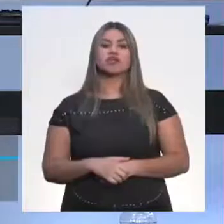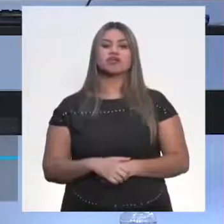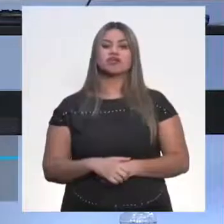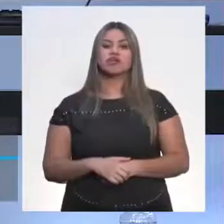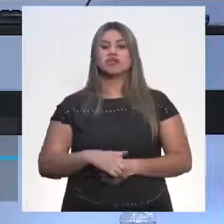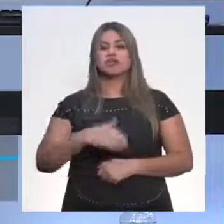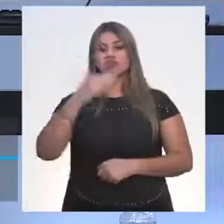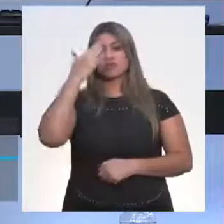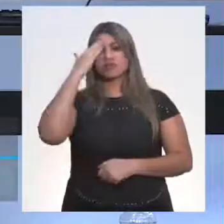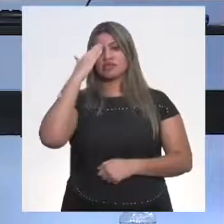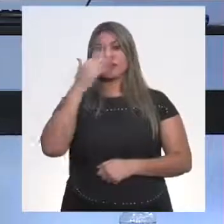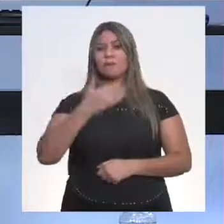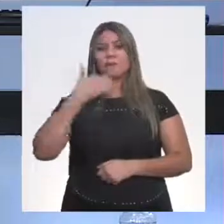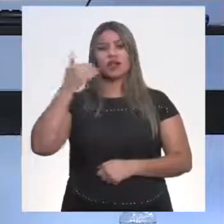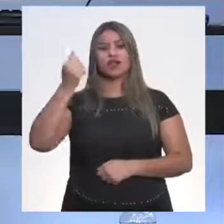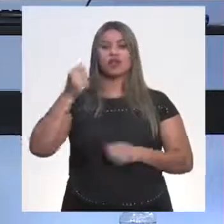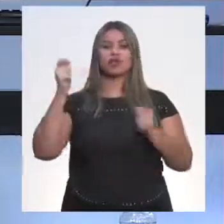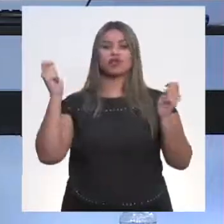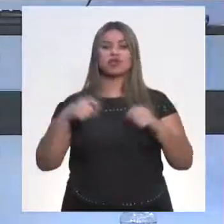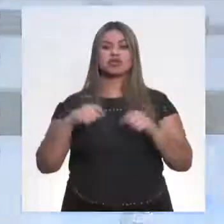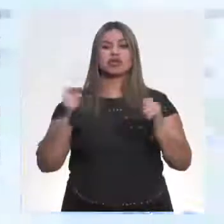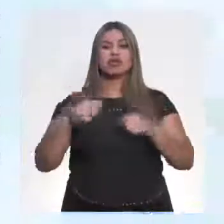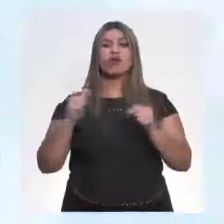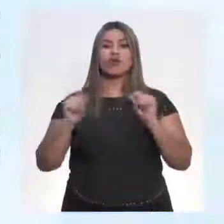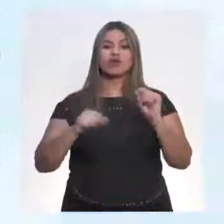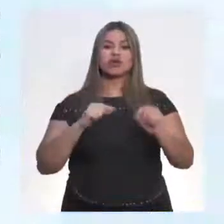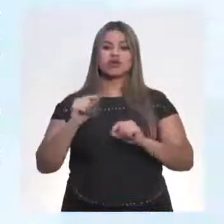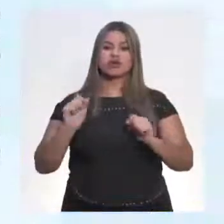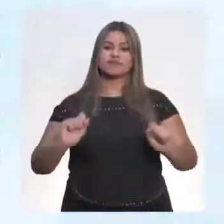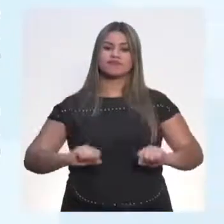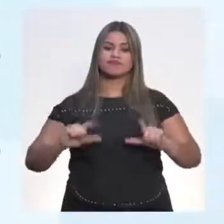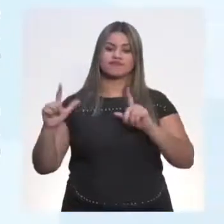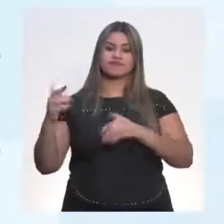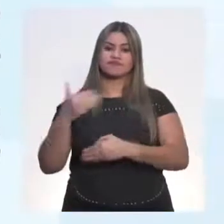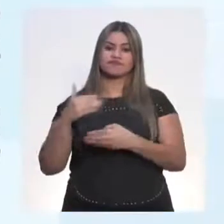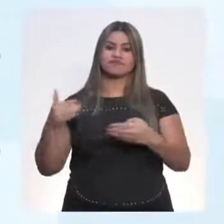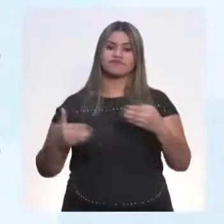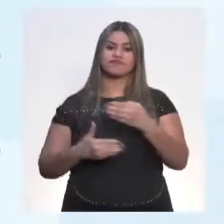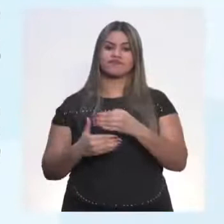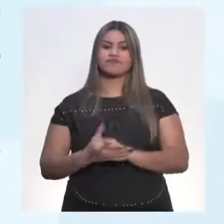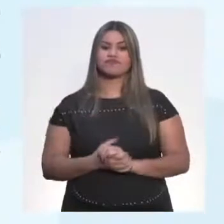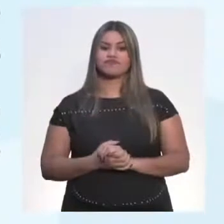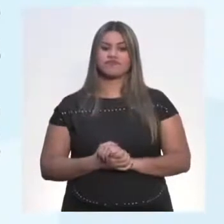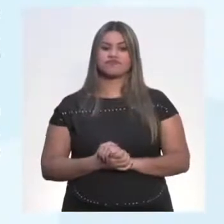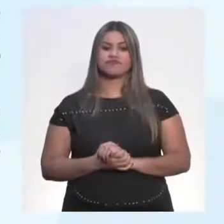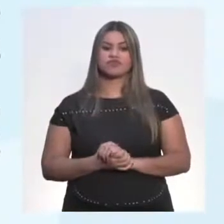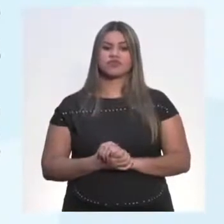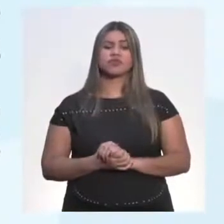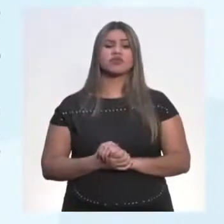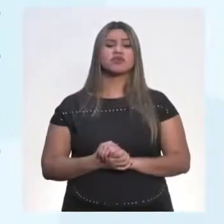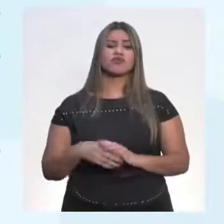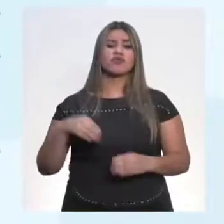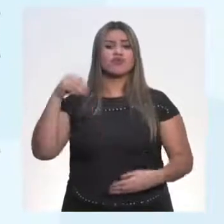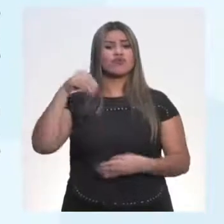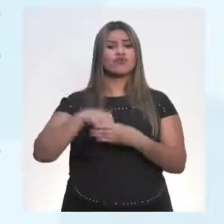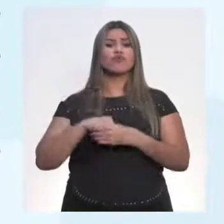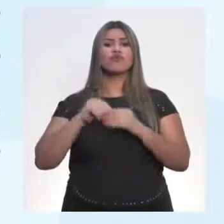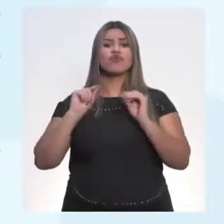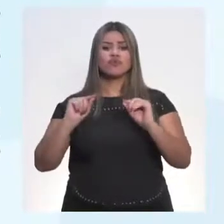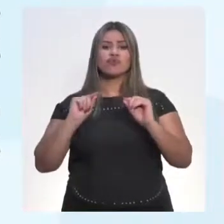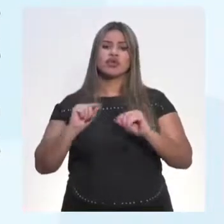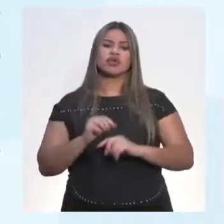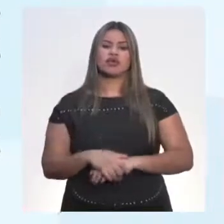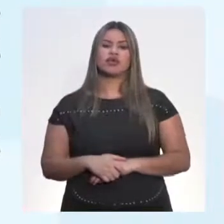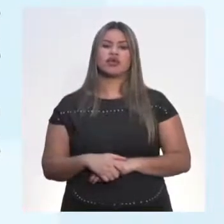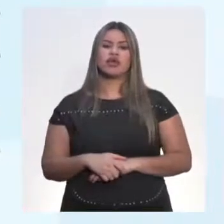esse sistema eleitoral nós vamos ver aí no nos slides né então o que é isso esse sistema eleitoral né eu sistema eleitoral